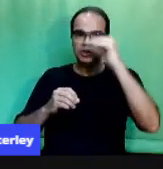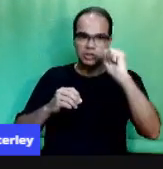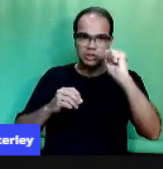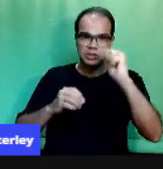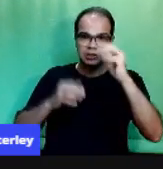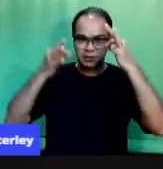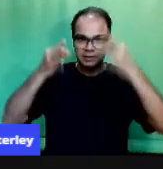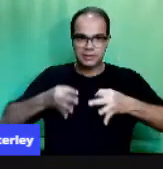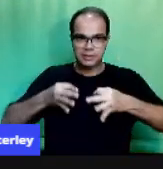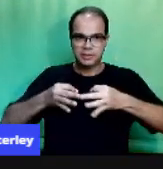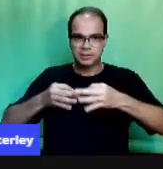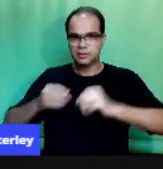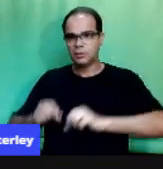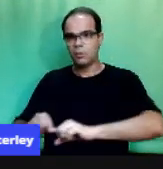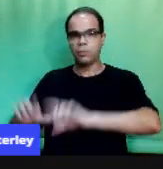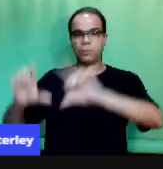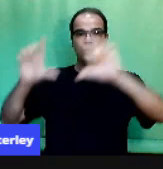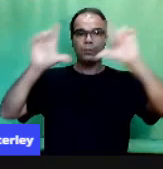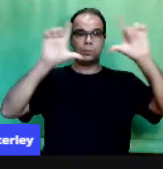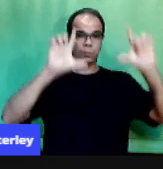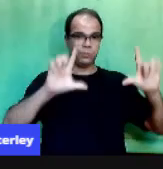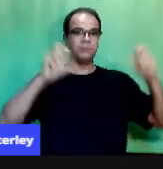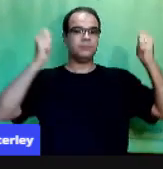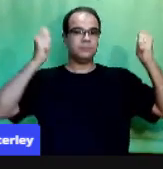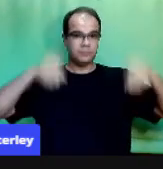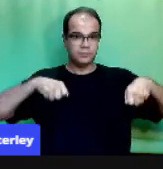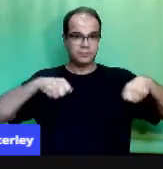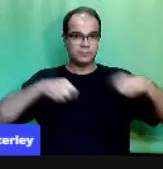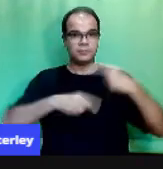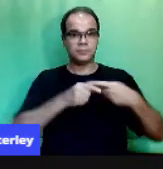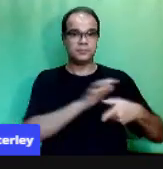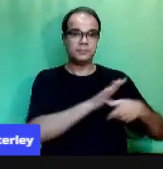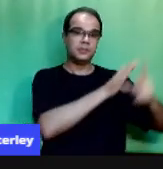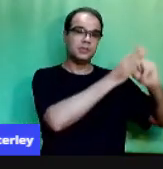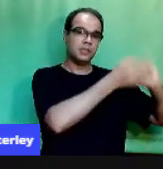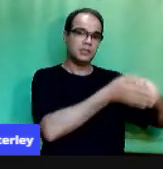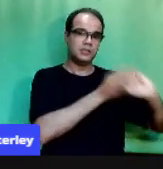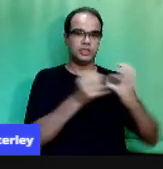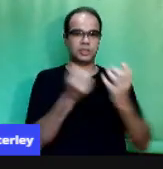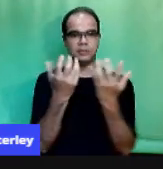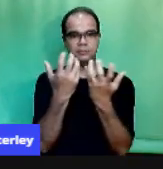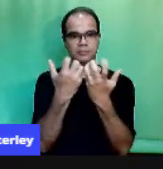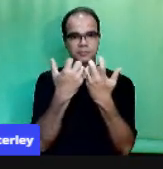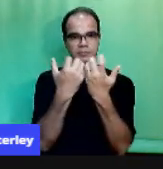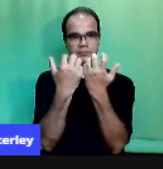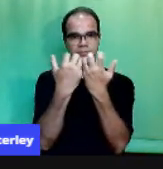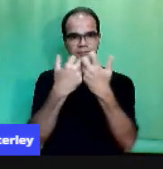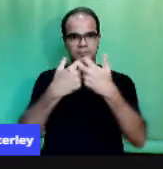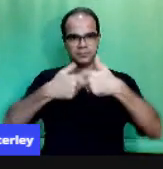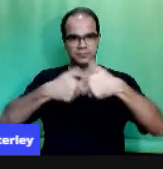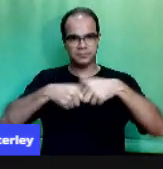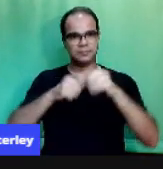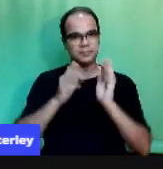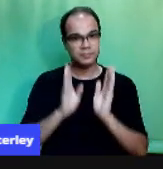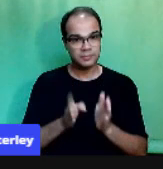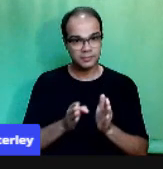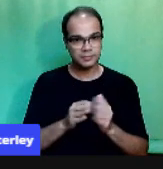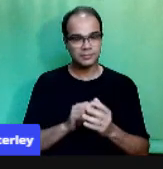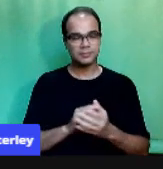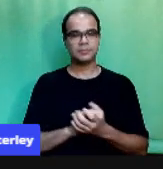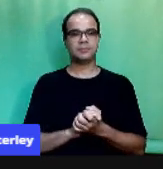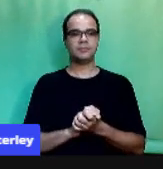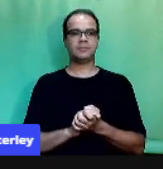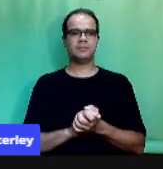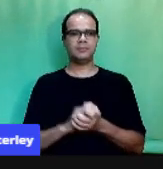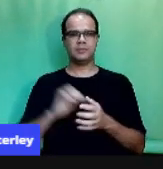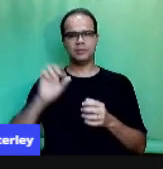agenda, conforme as configurações de seu planejamento. Muito simples, não? Então, o Google Sala